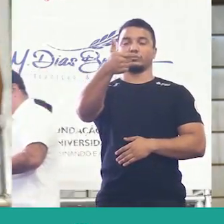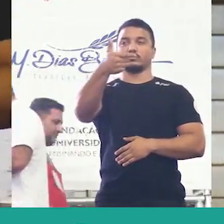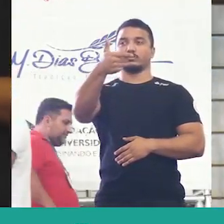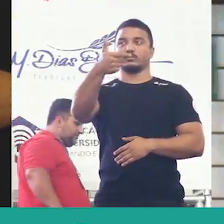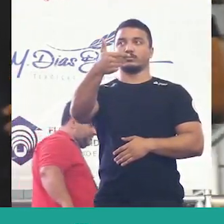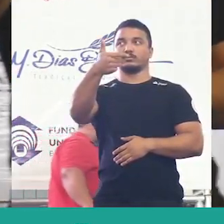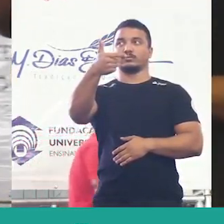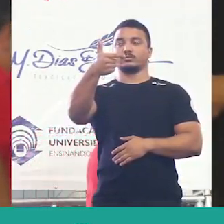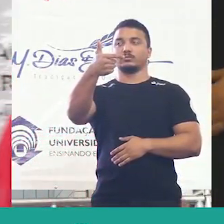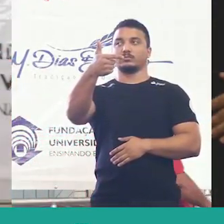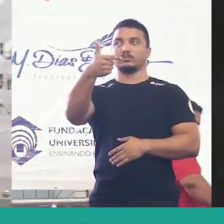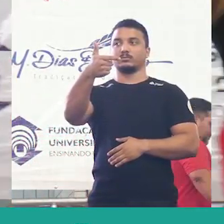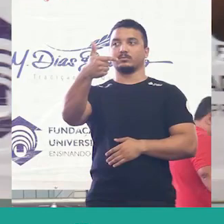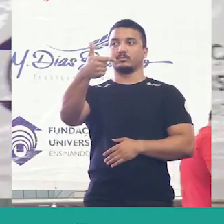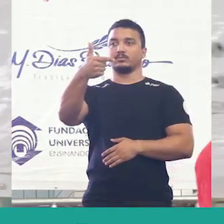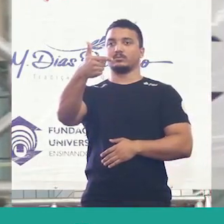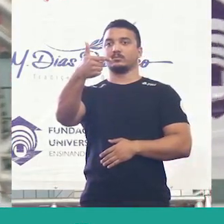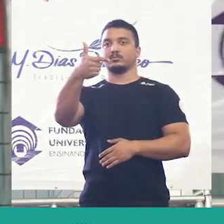120,